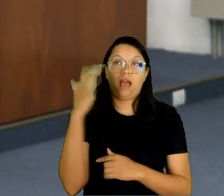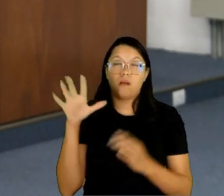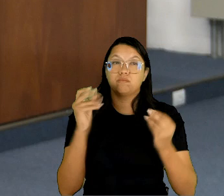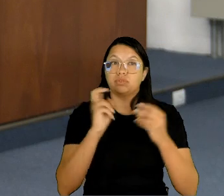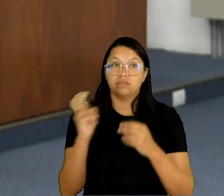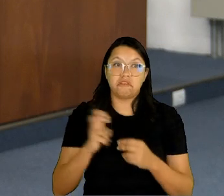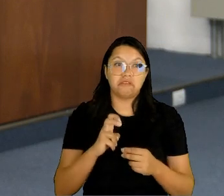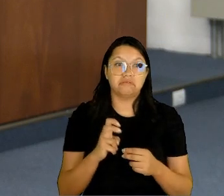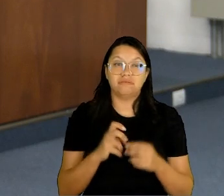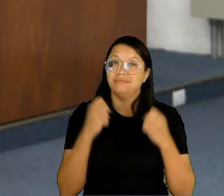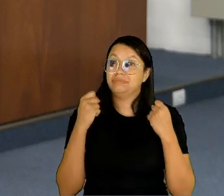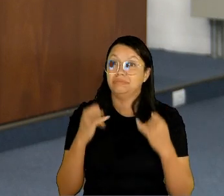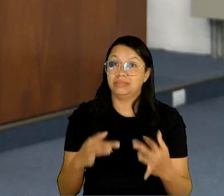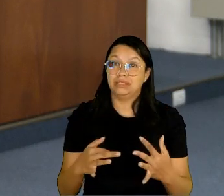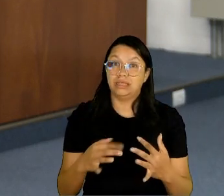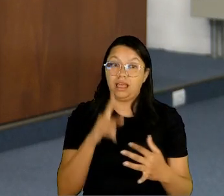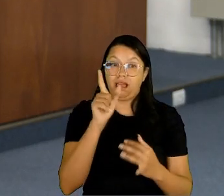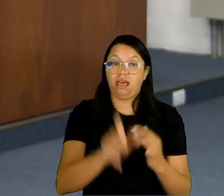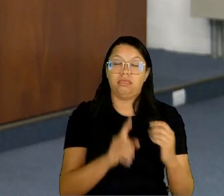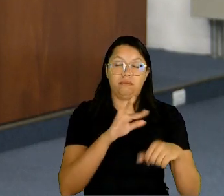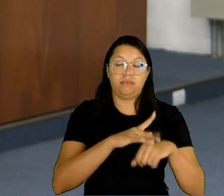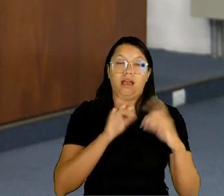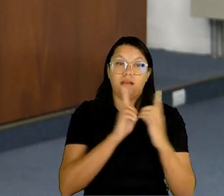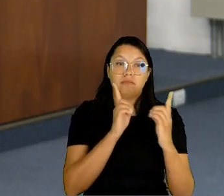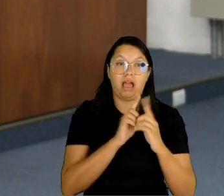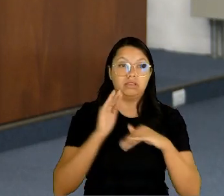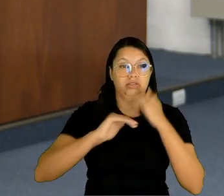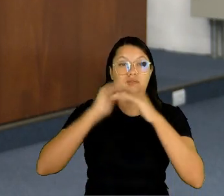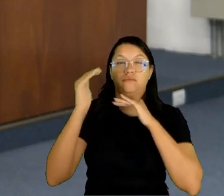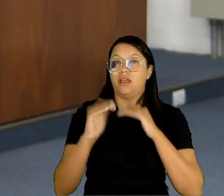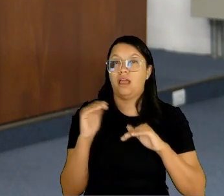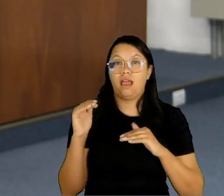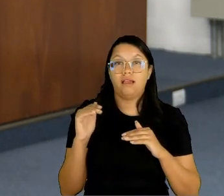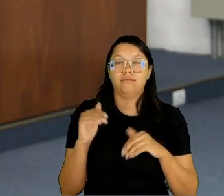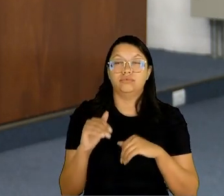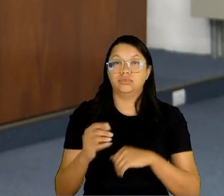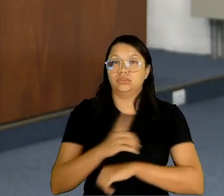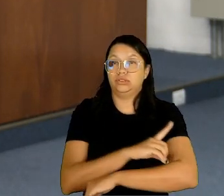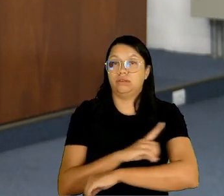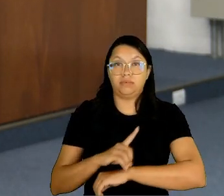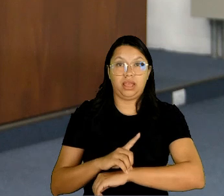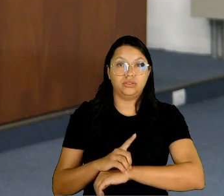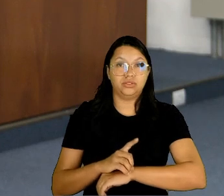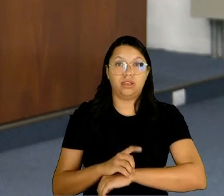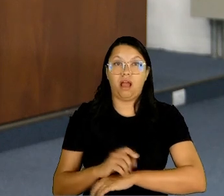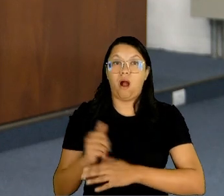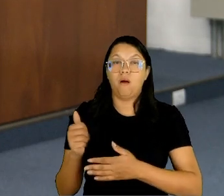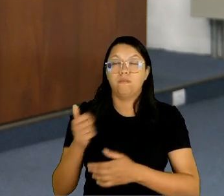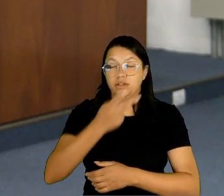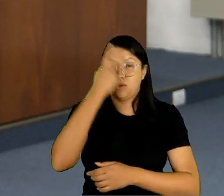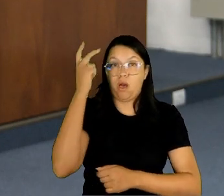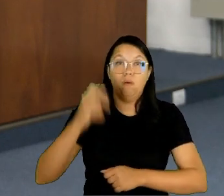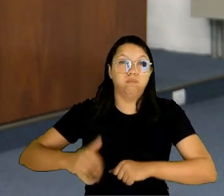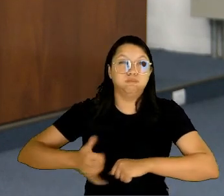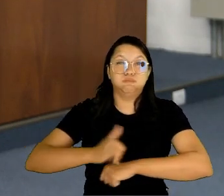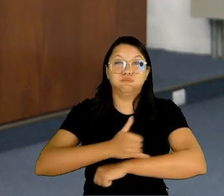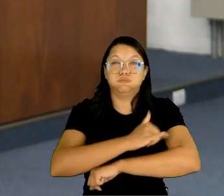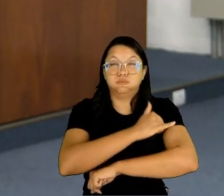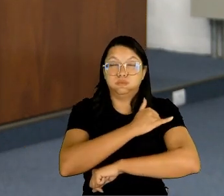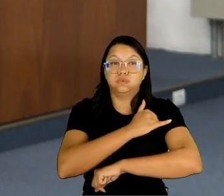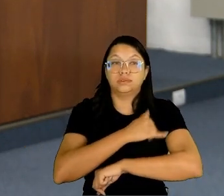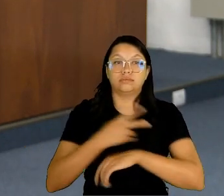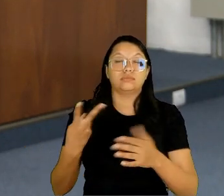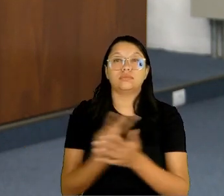ambiental, muitas vezes, não justifica o paciente desenvolver diabetes, né? Excesso de peso acaba ocasionando também